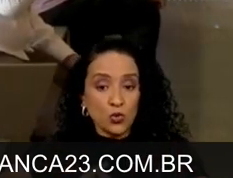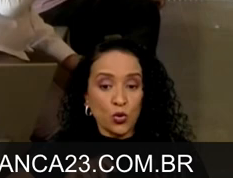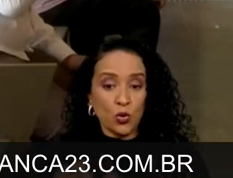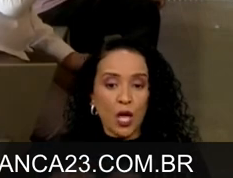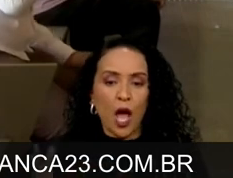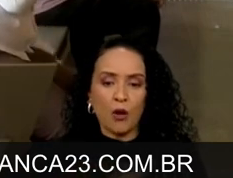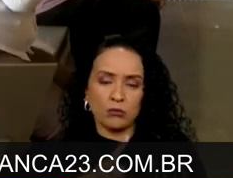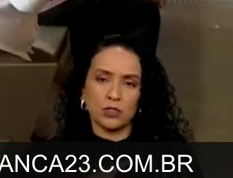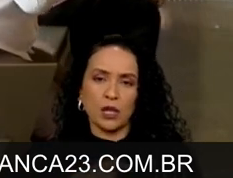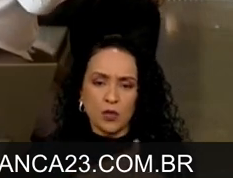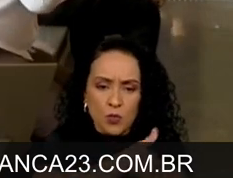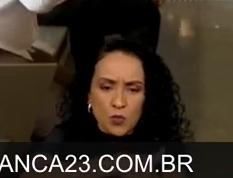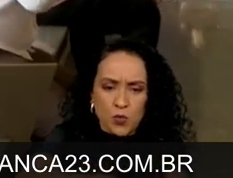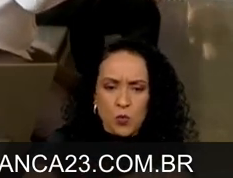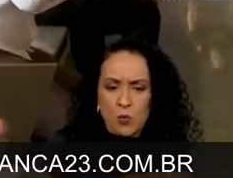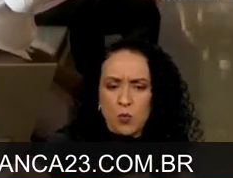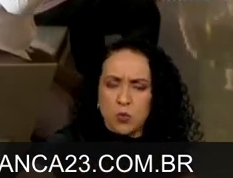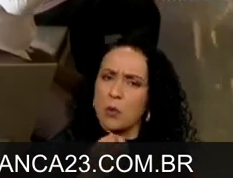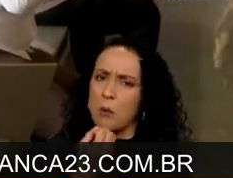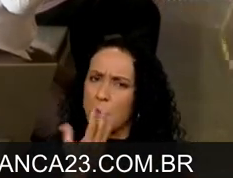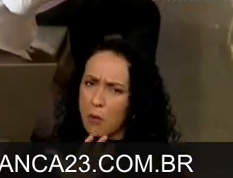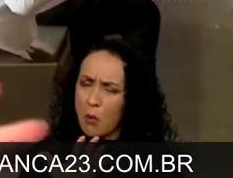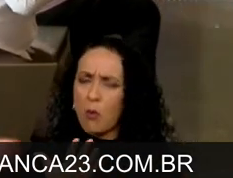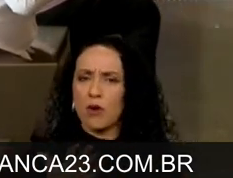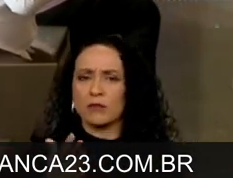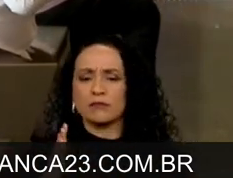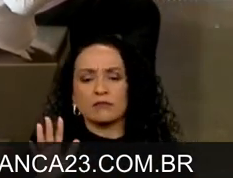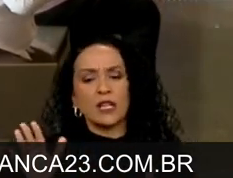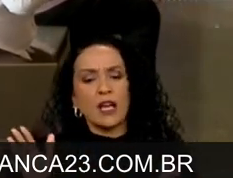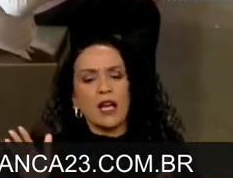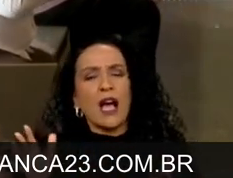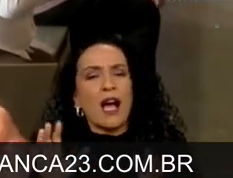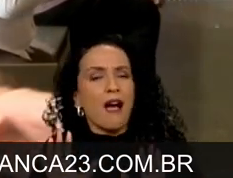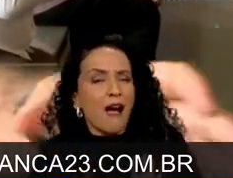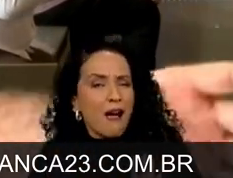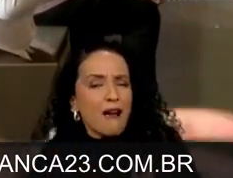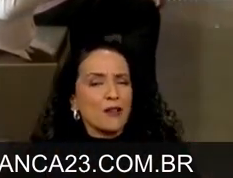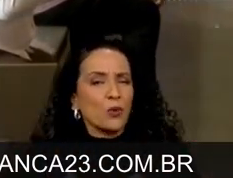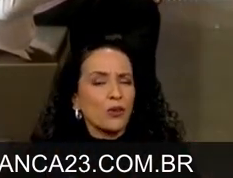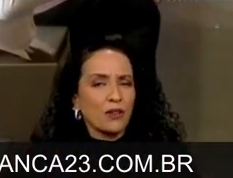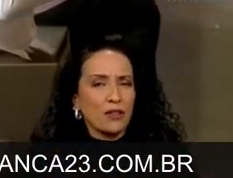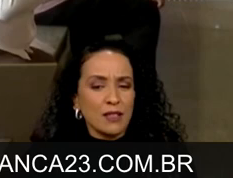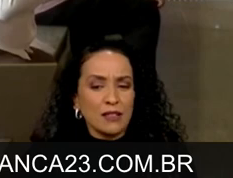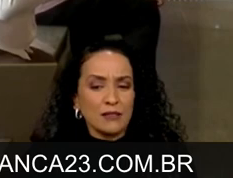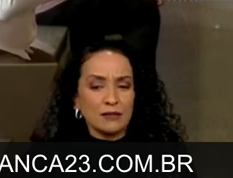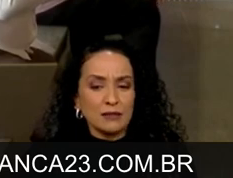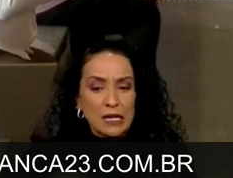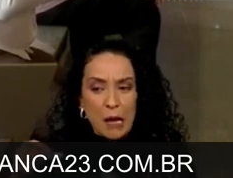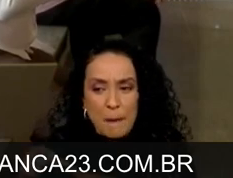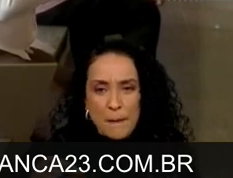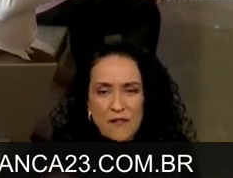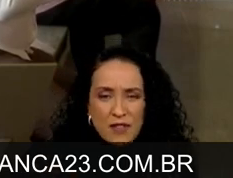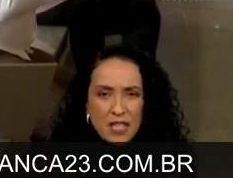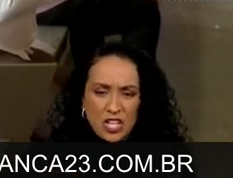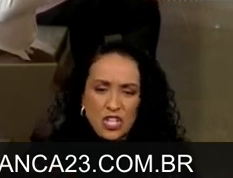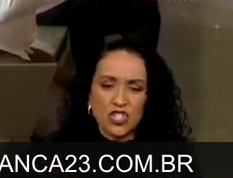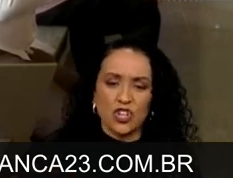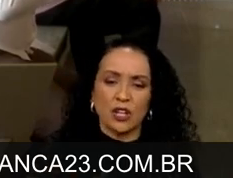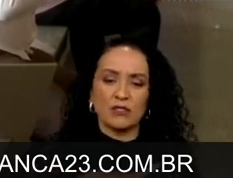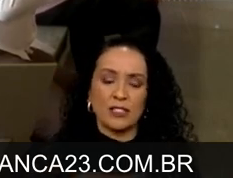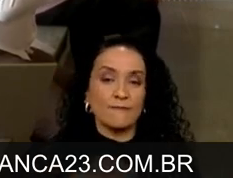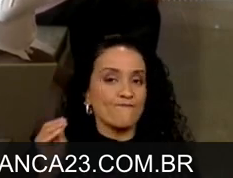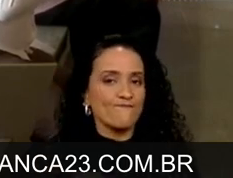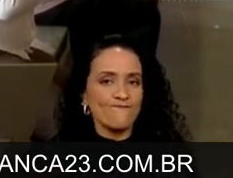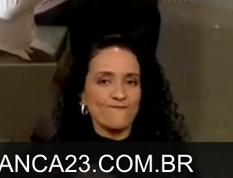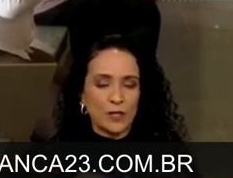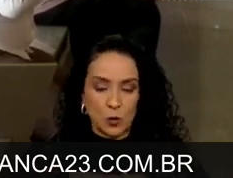algumas têm até calçadas razoáveis, muitas nem isso. Mas o fato é que, na periferia, de um modo geral, você tem uma falta